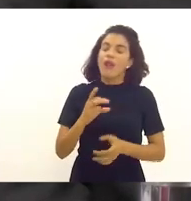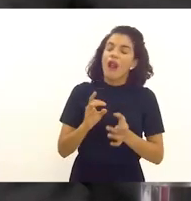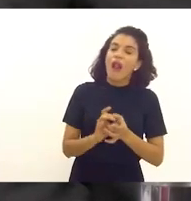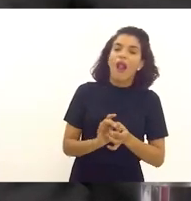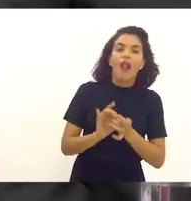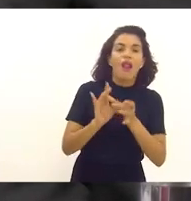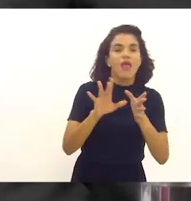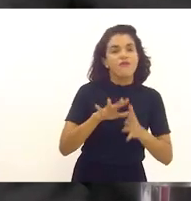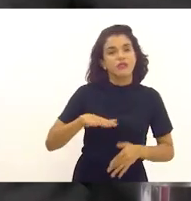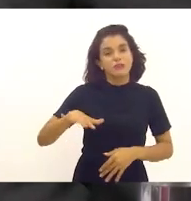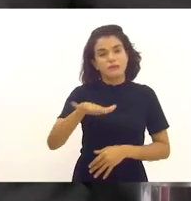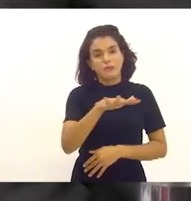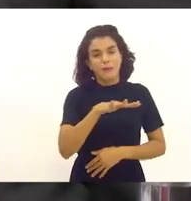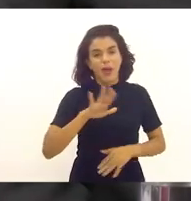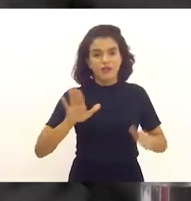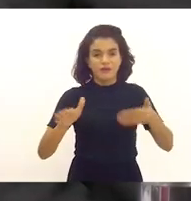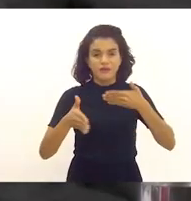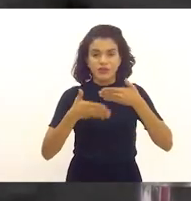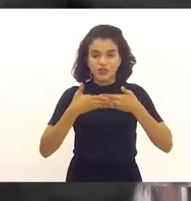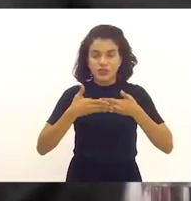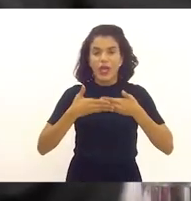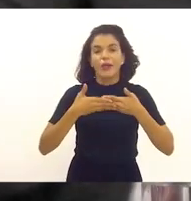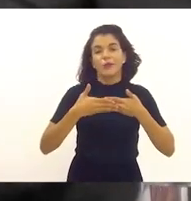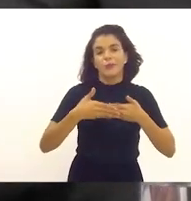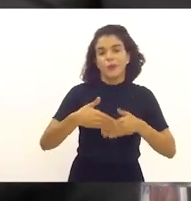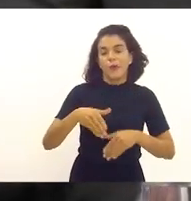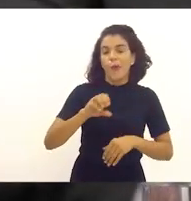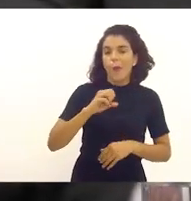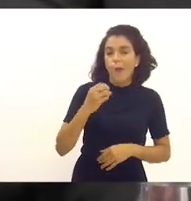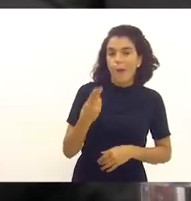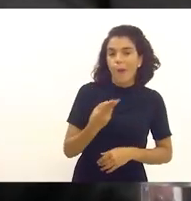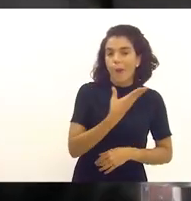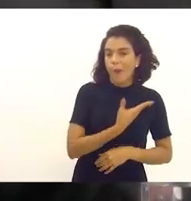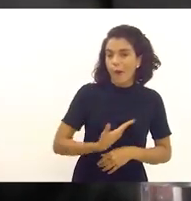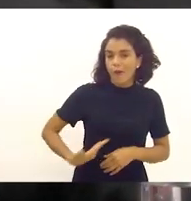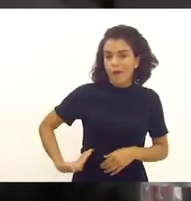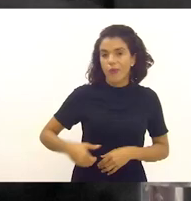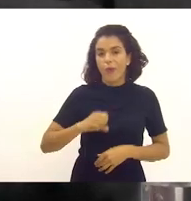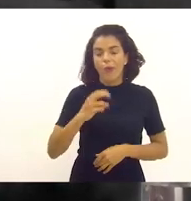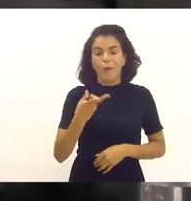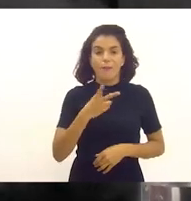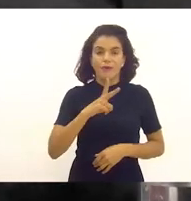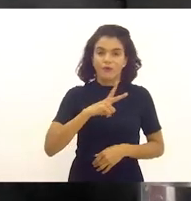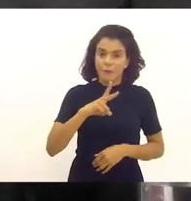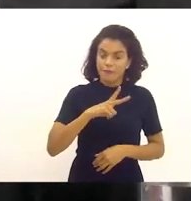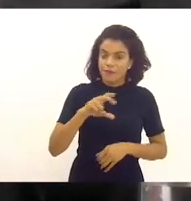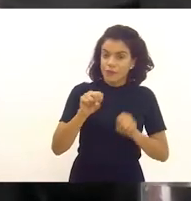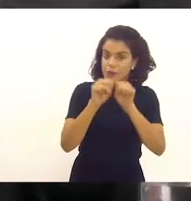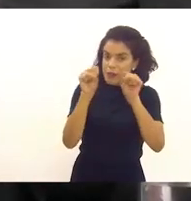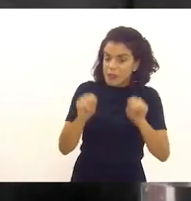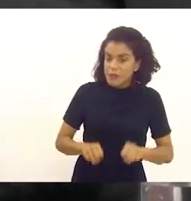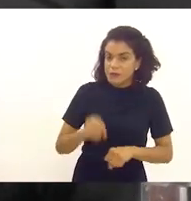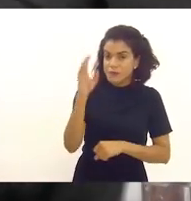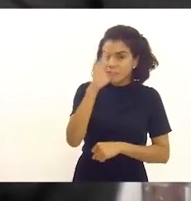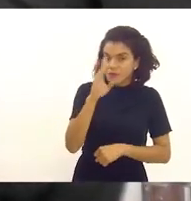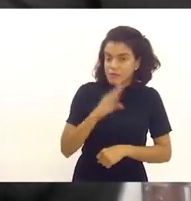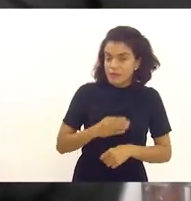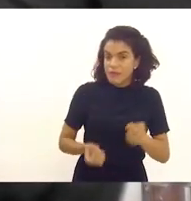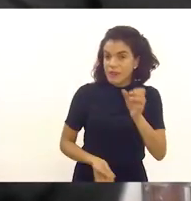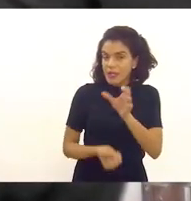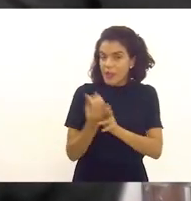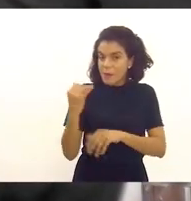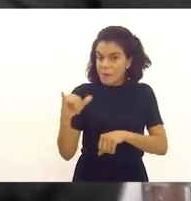quanto no espaço privado e é obrigado o sistema de Justiça brasileiro a criar mecanismos e